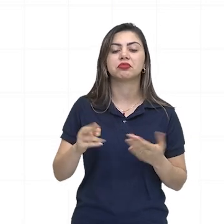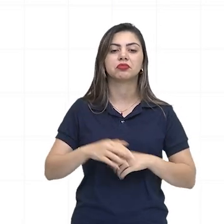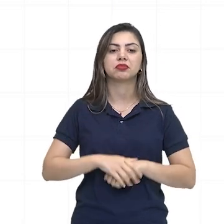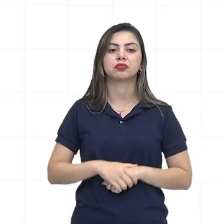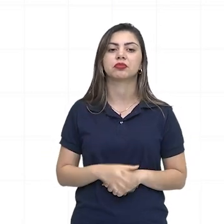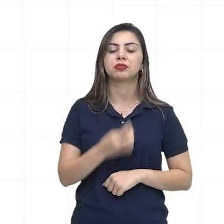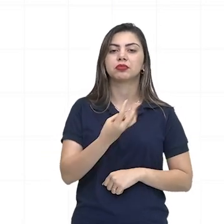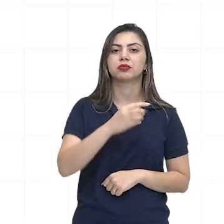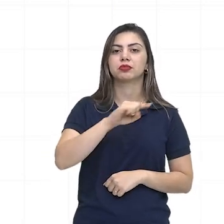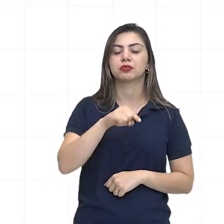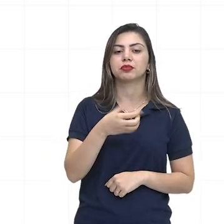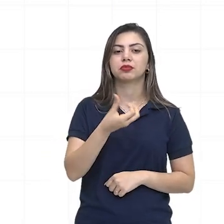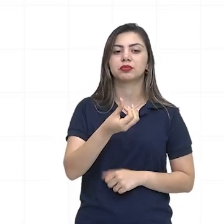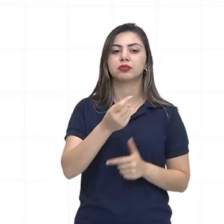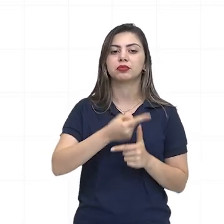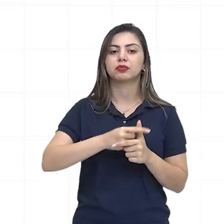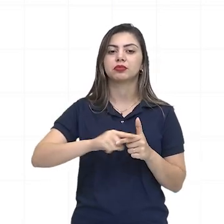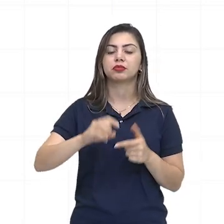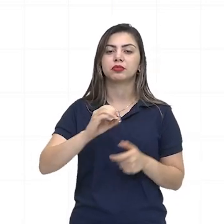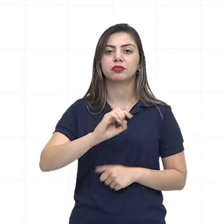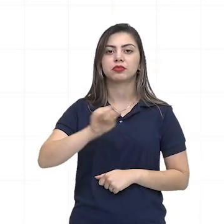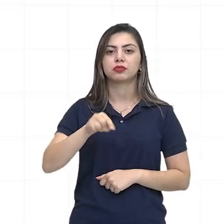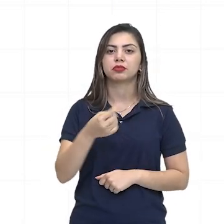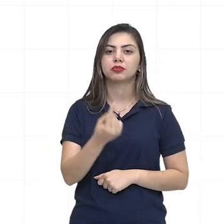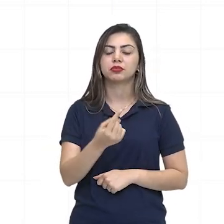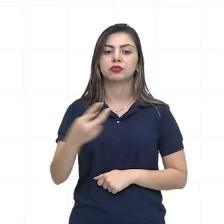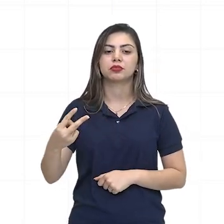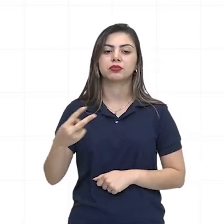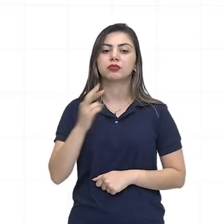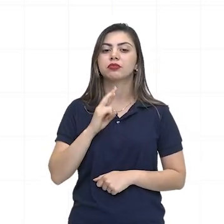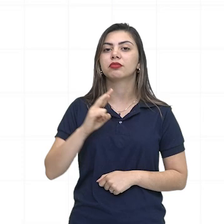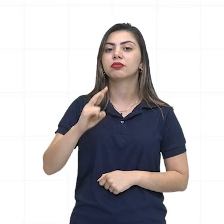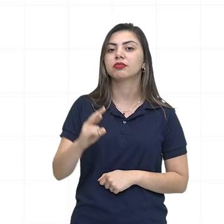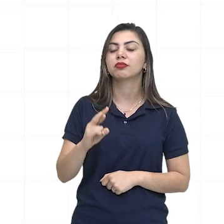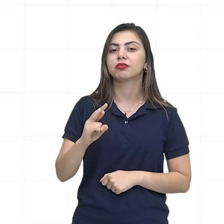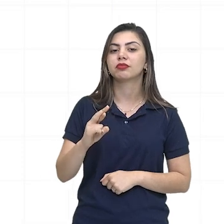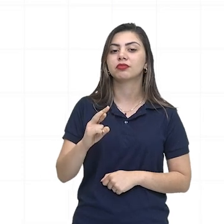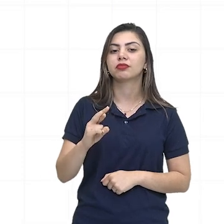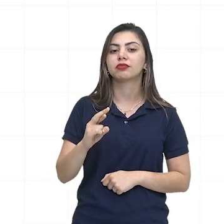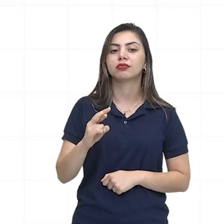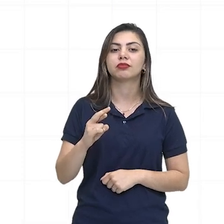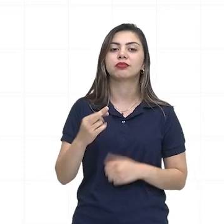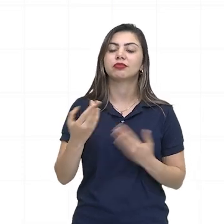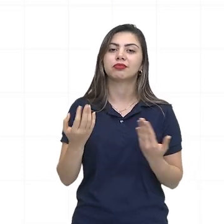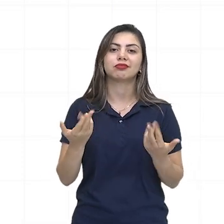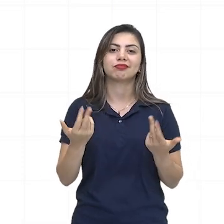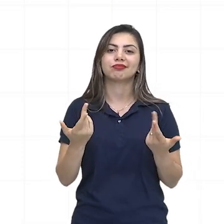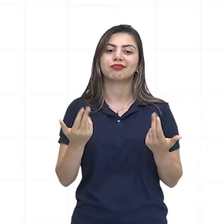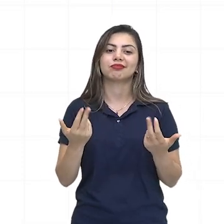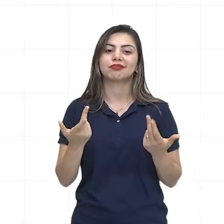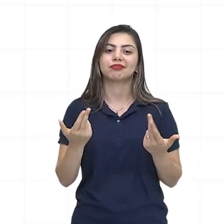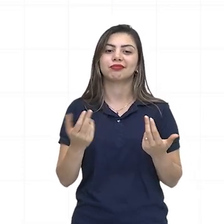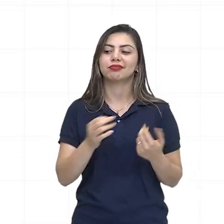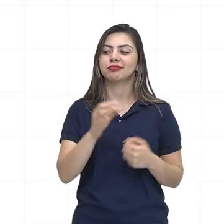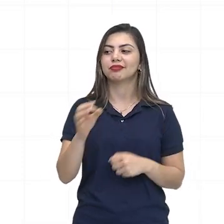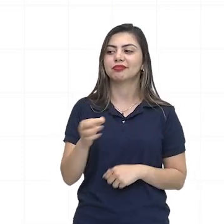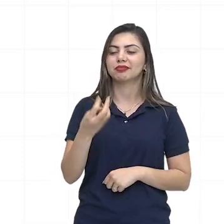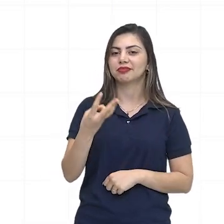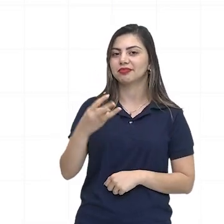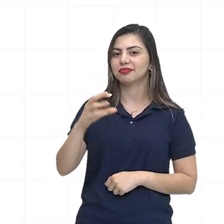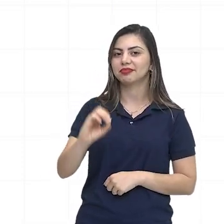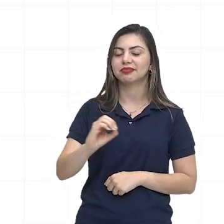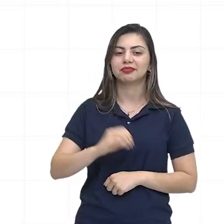de 3,6 dividido por 0,12? É o mesmo resultado,